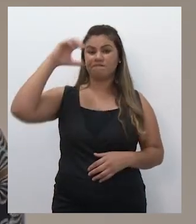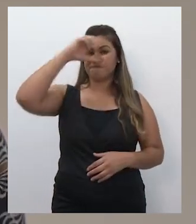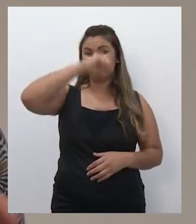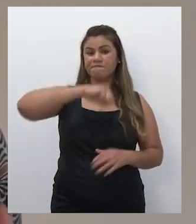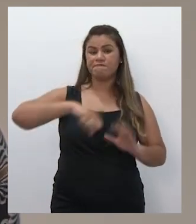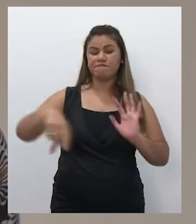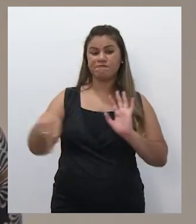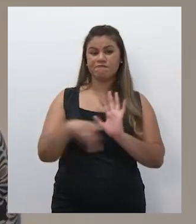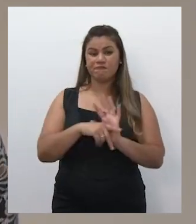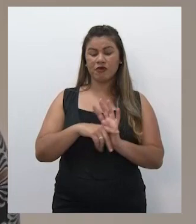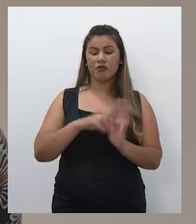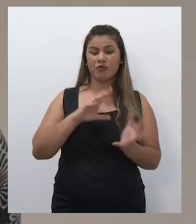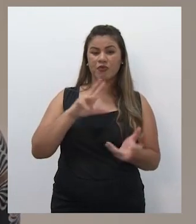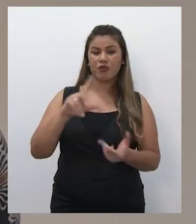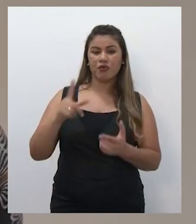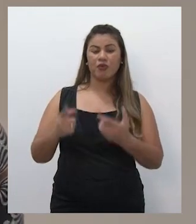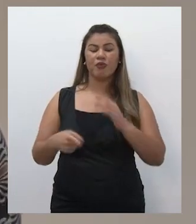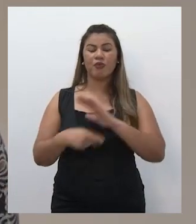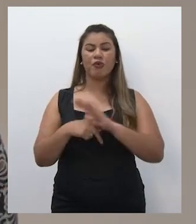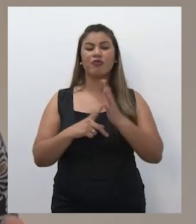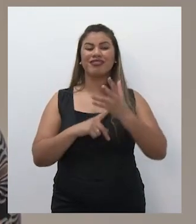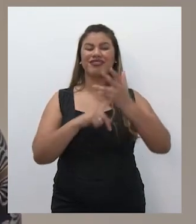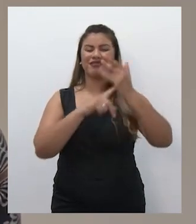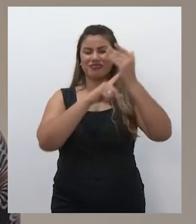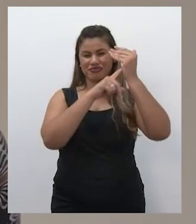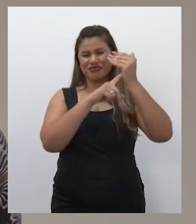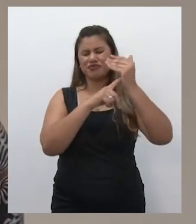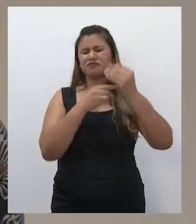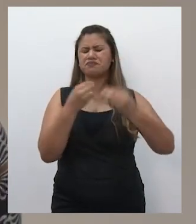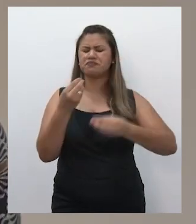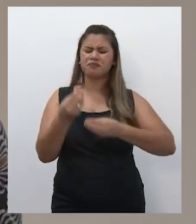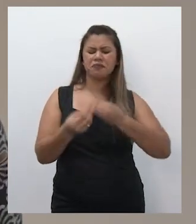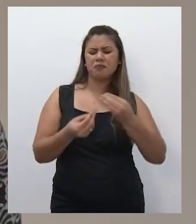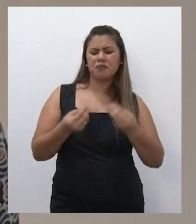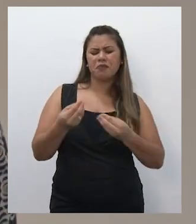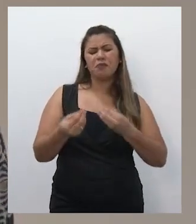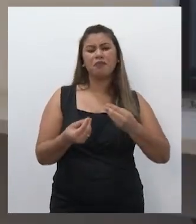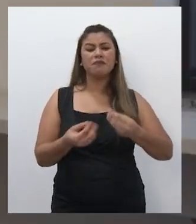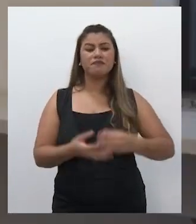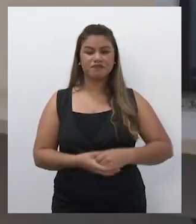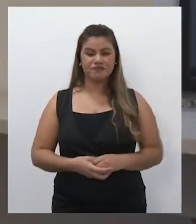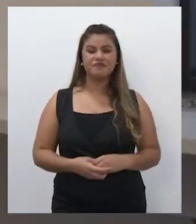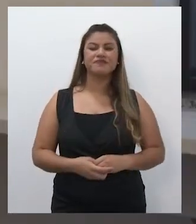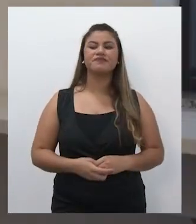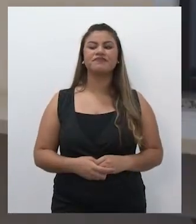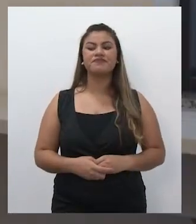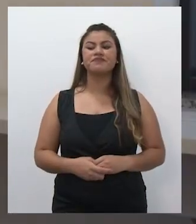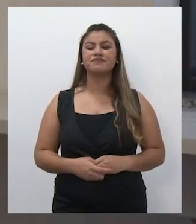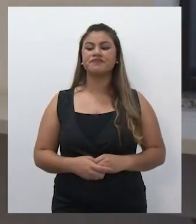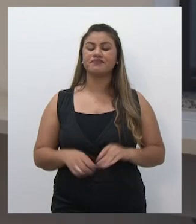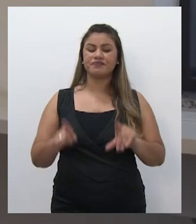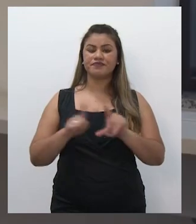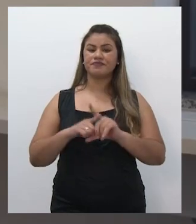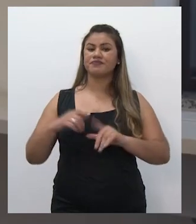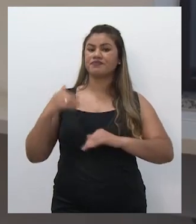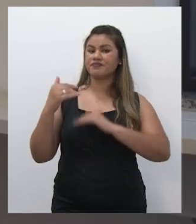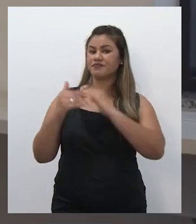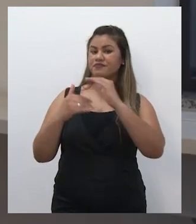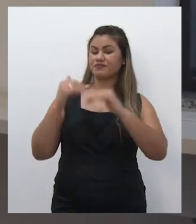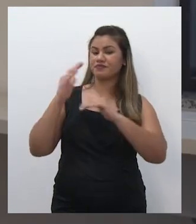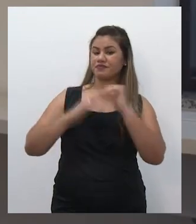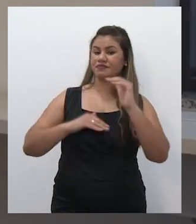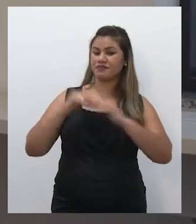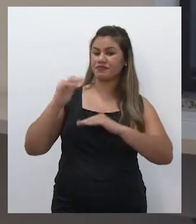conhecimento sobre esse mundo da tecnologia, como é que ele funciona, mas também desenvolver a habilidade